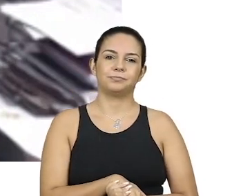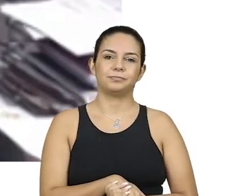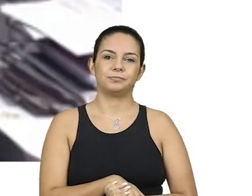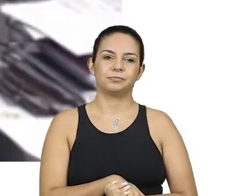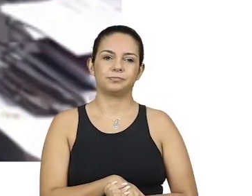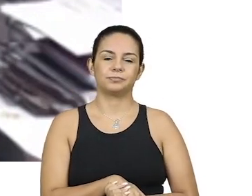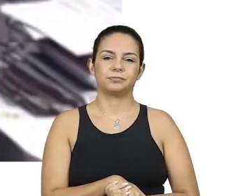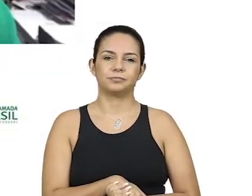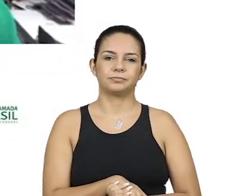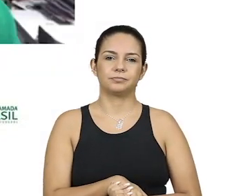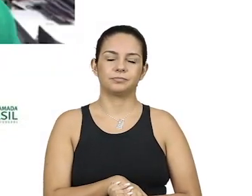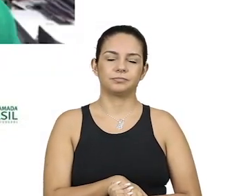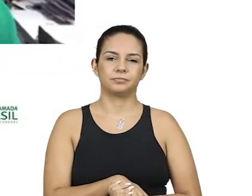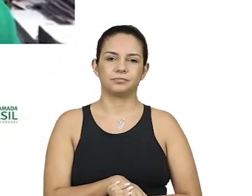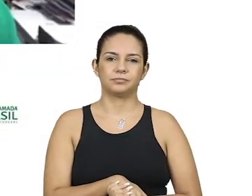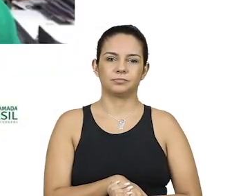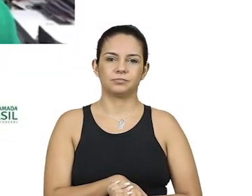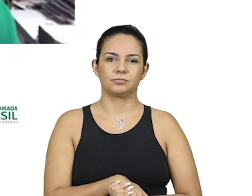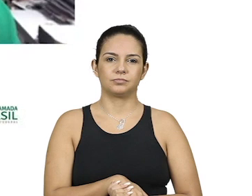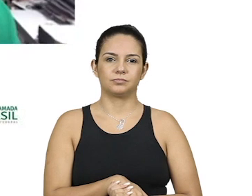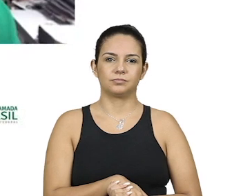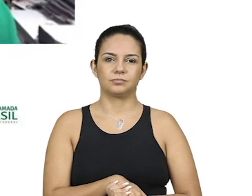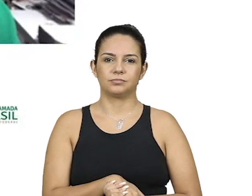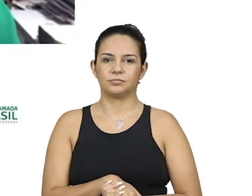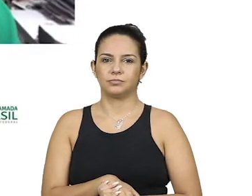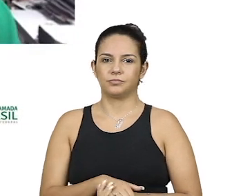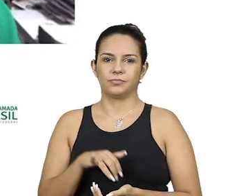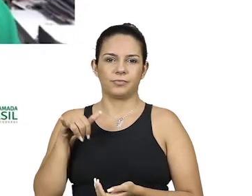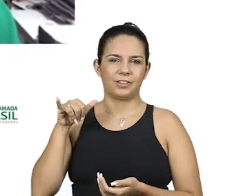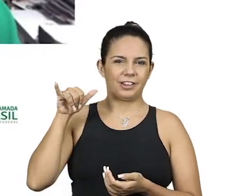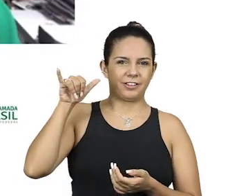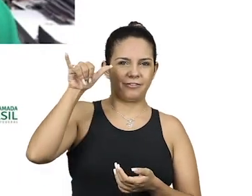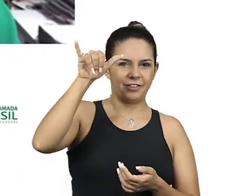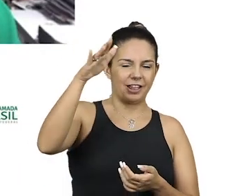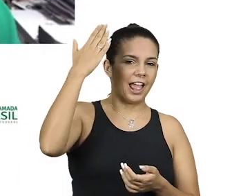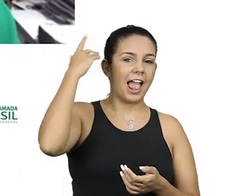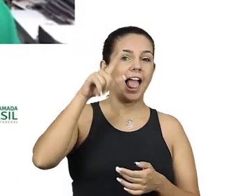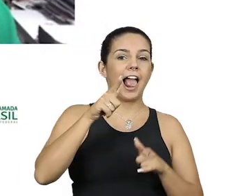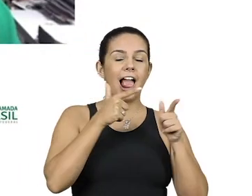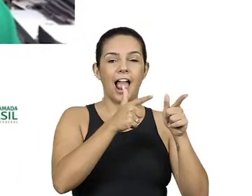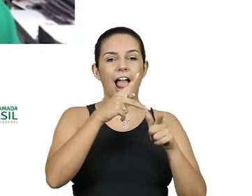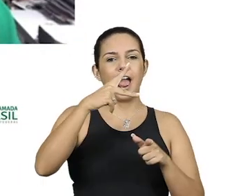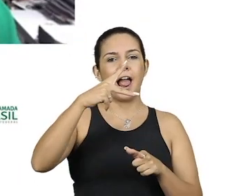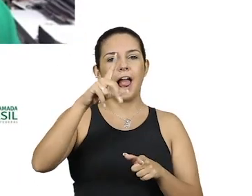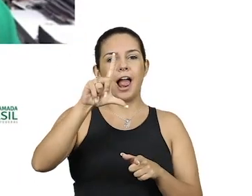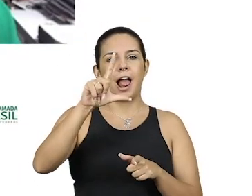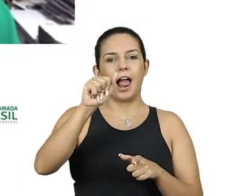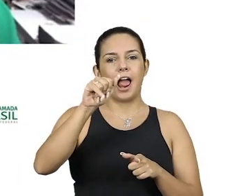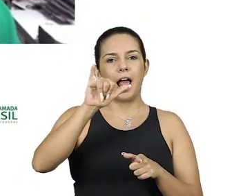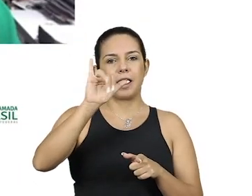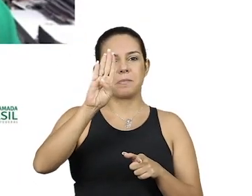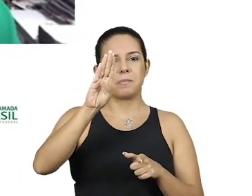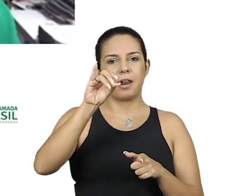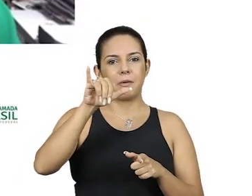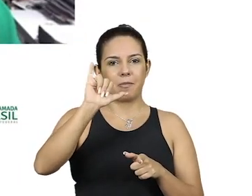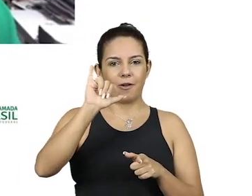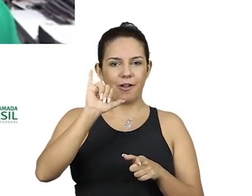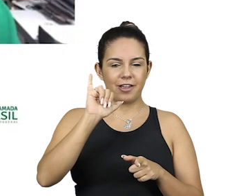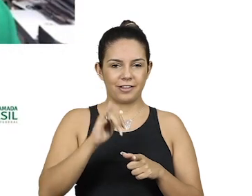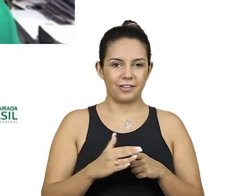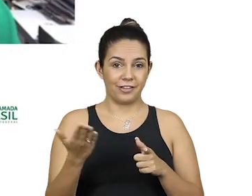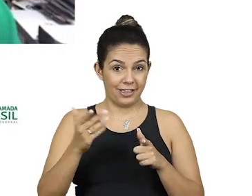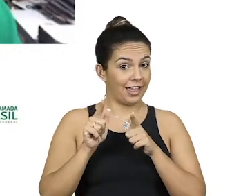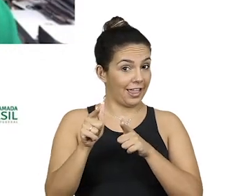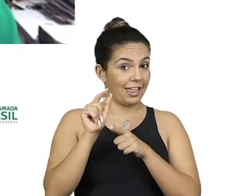Ia-se ao Vogue, havia os playboys, era a época de playboy. Hoje,